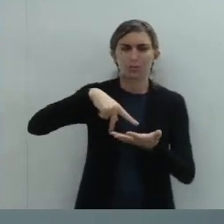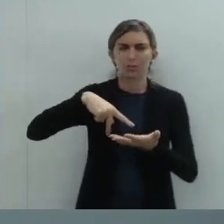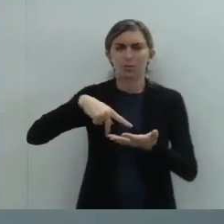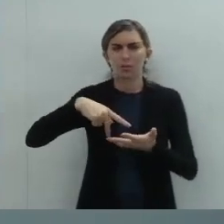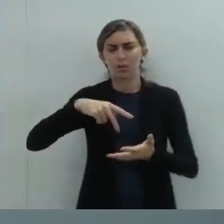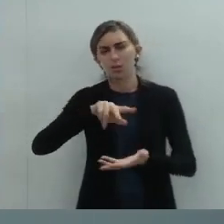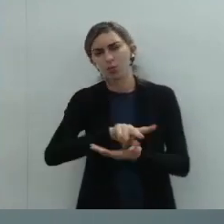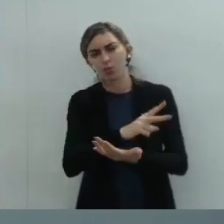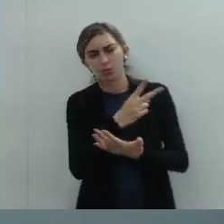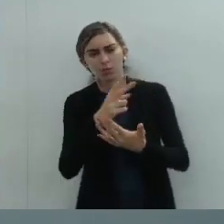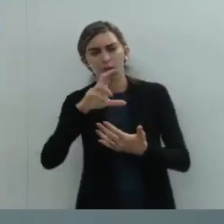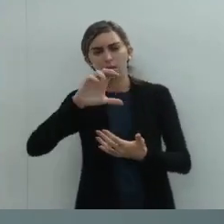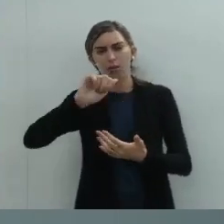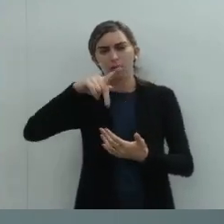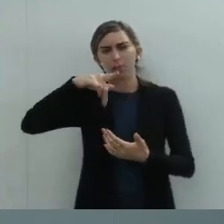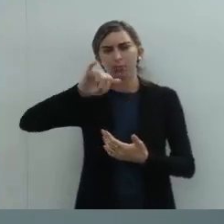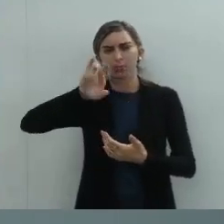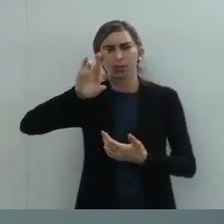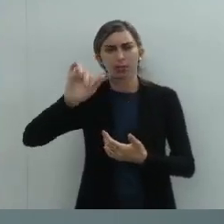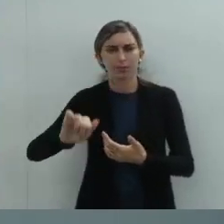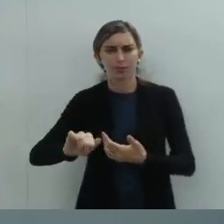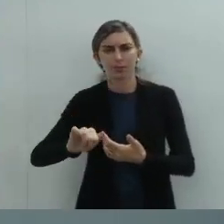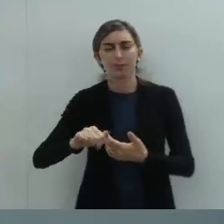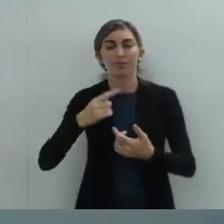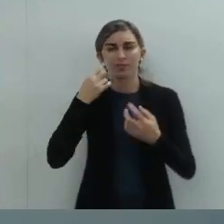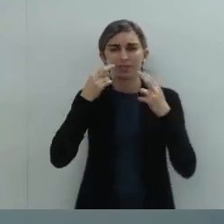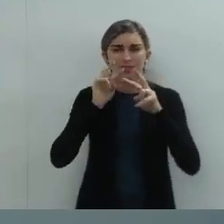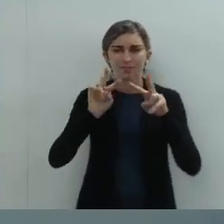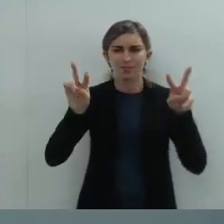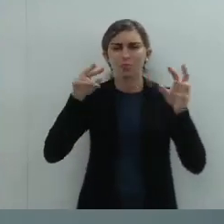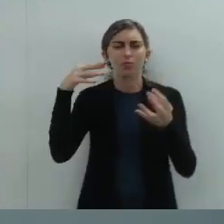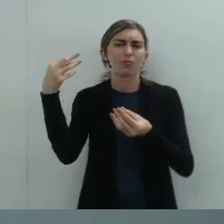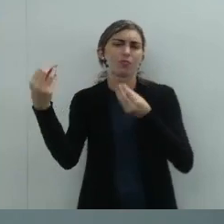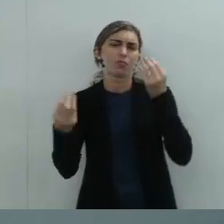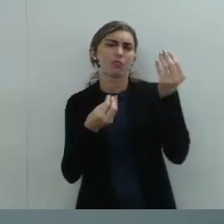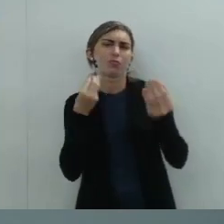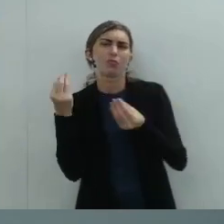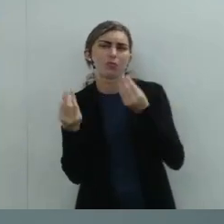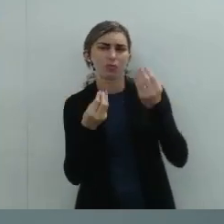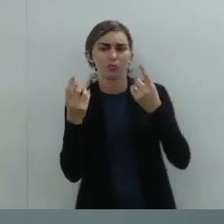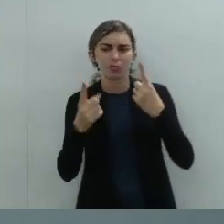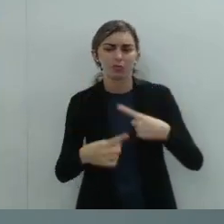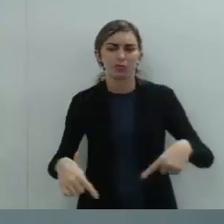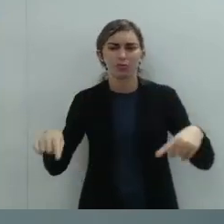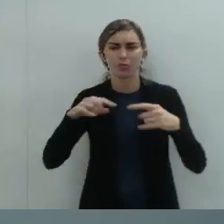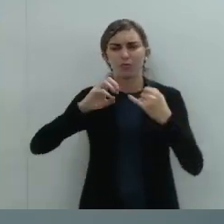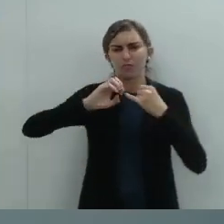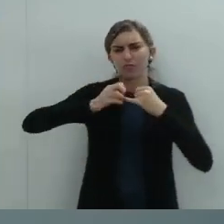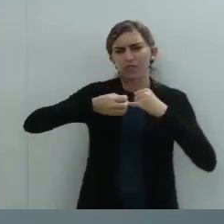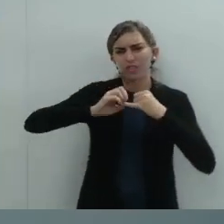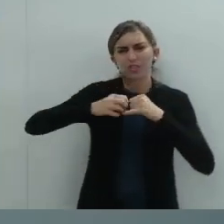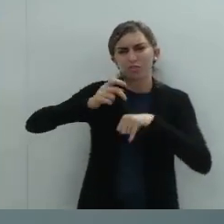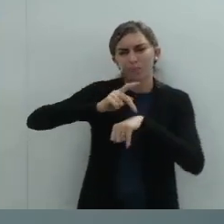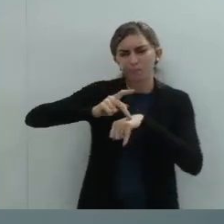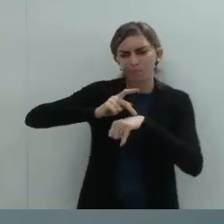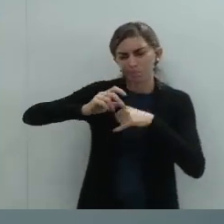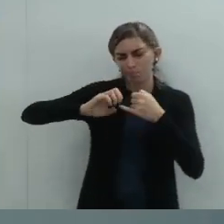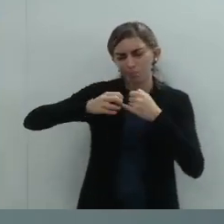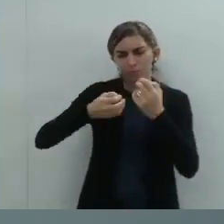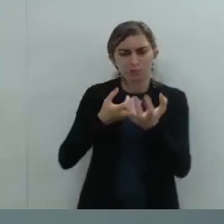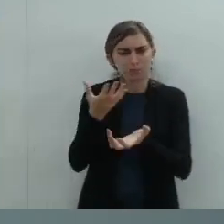a capoeira. Então veja como a gente está aí, ó. A nossa feijoada, que é